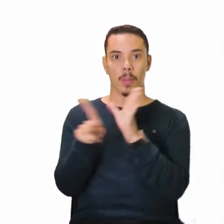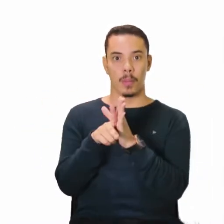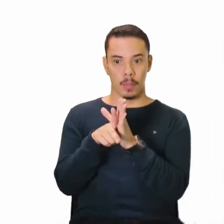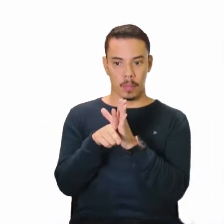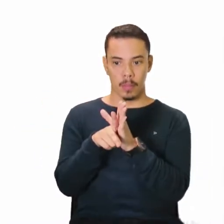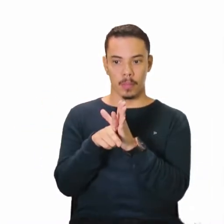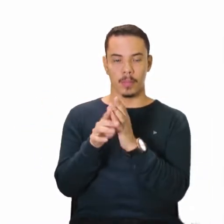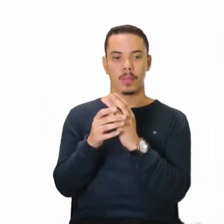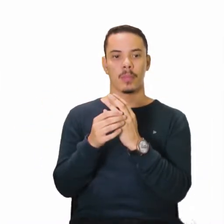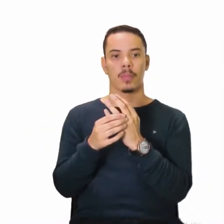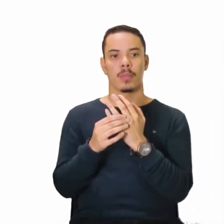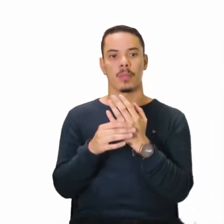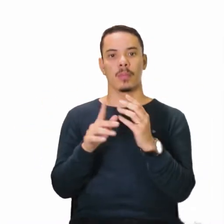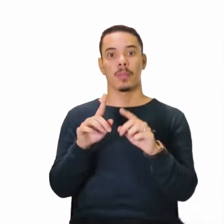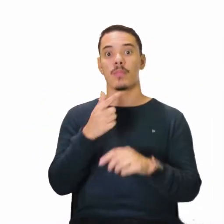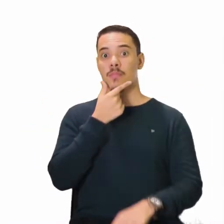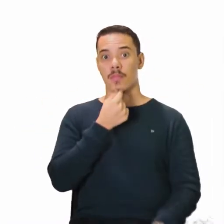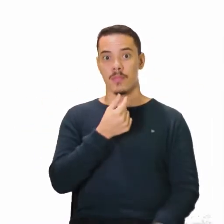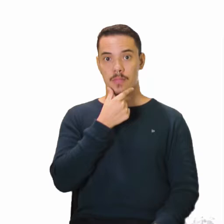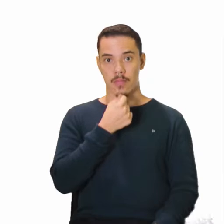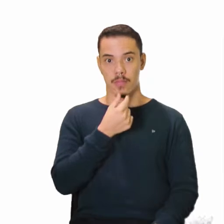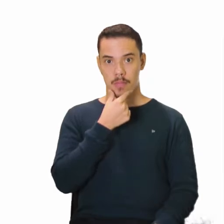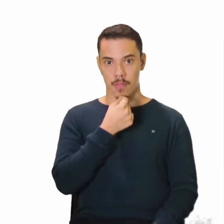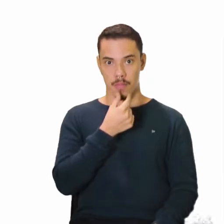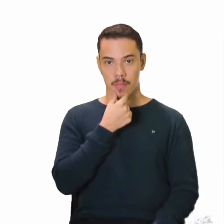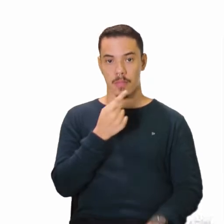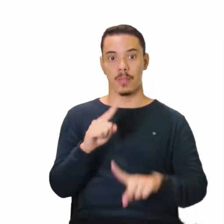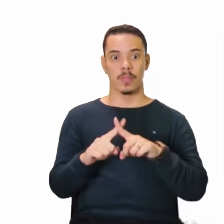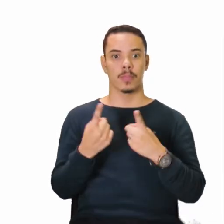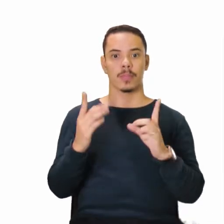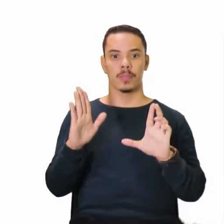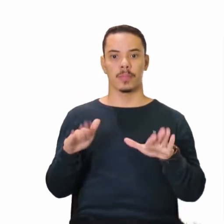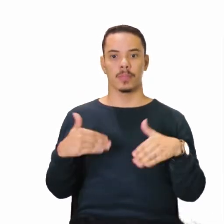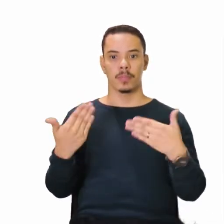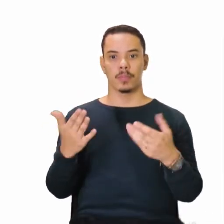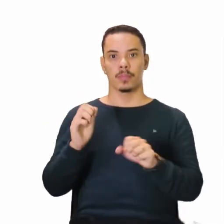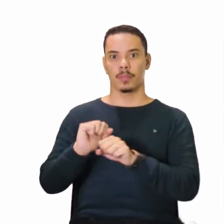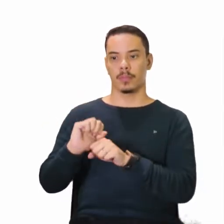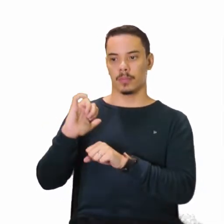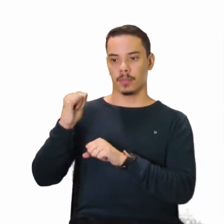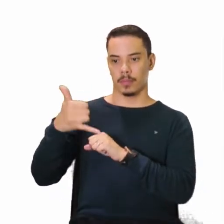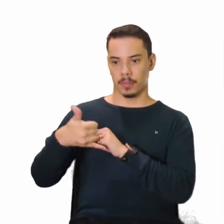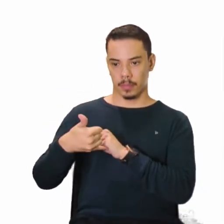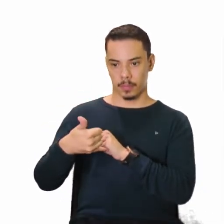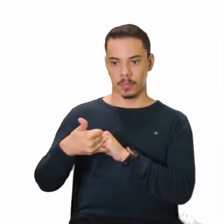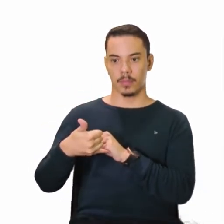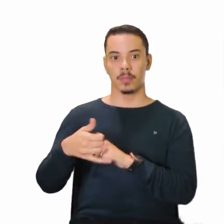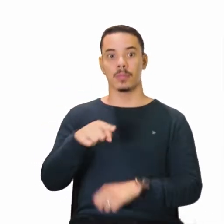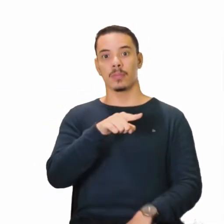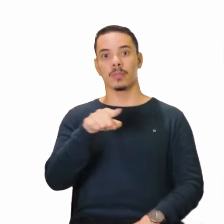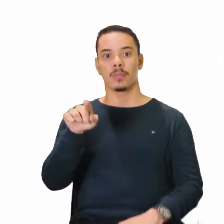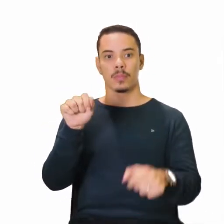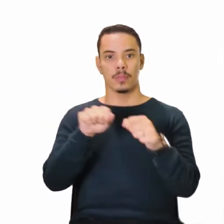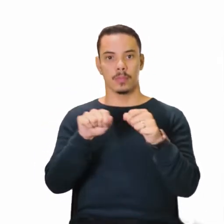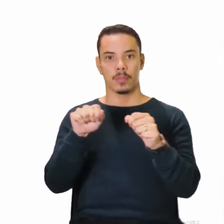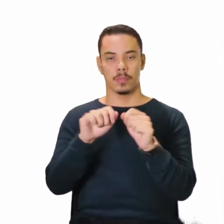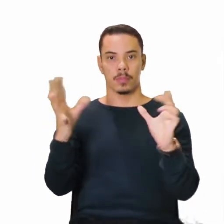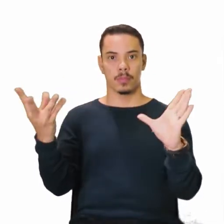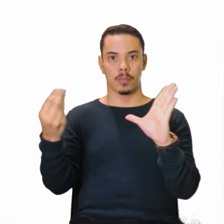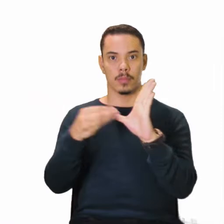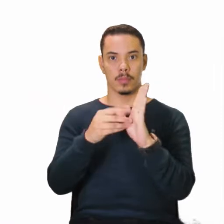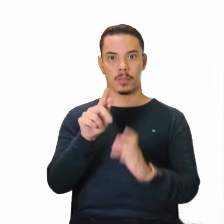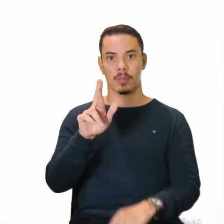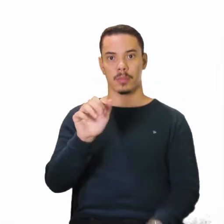próprio, masculino, e então o adjetivo, quando você vai colocar no